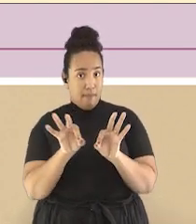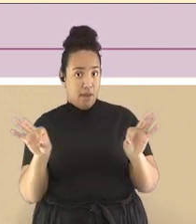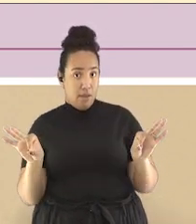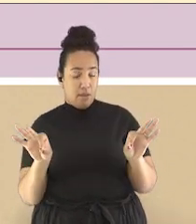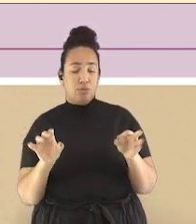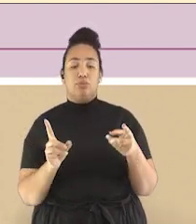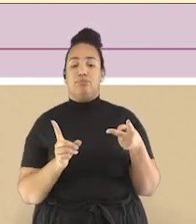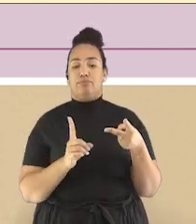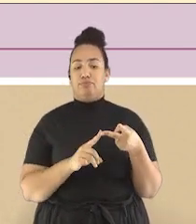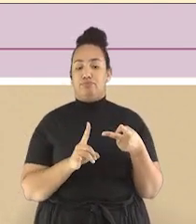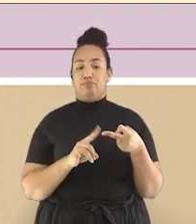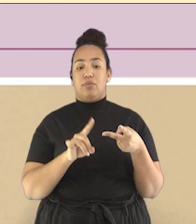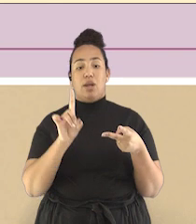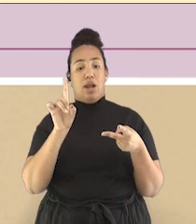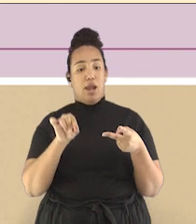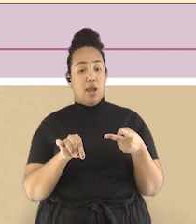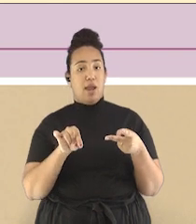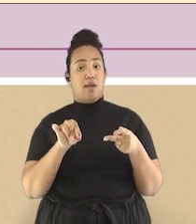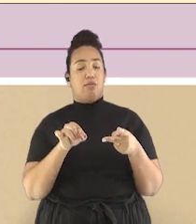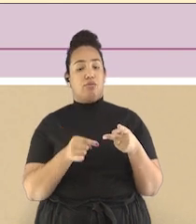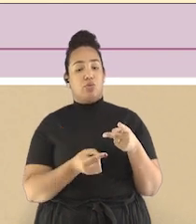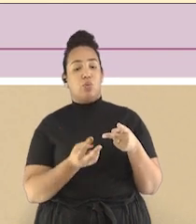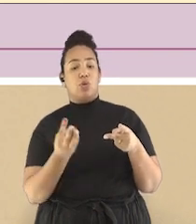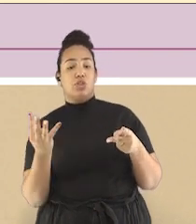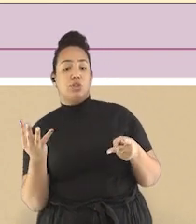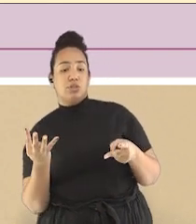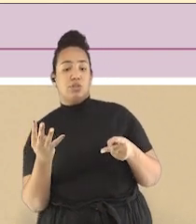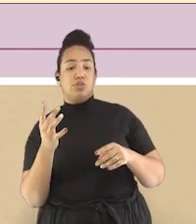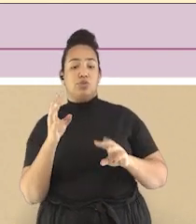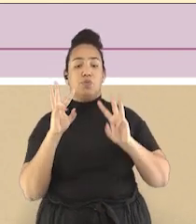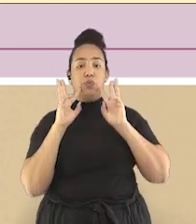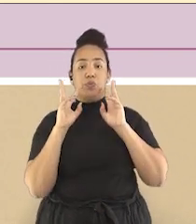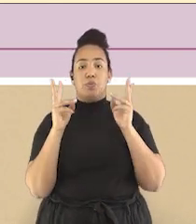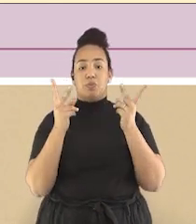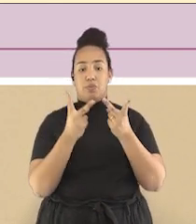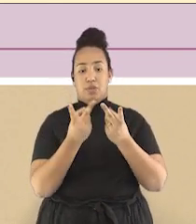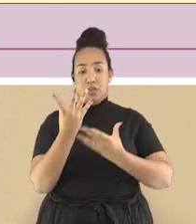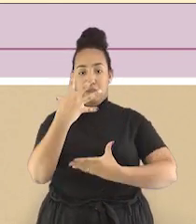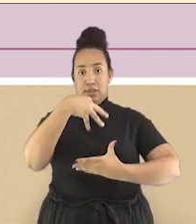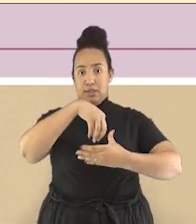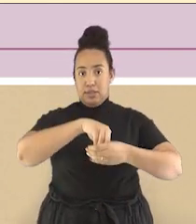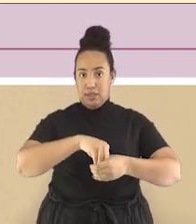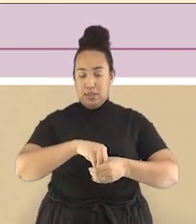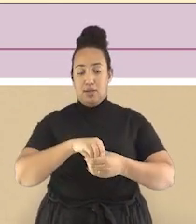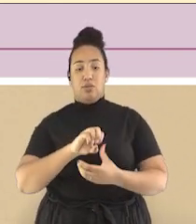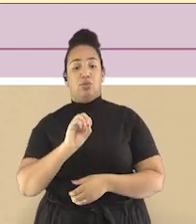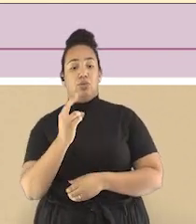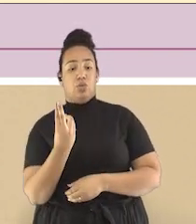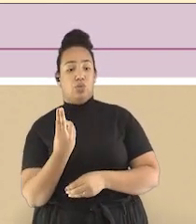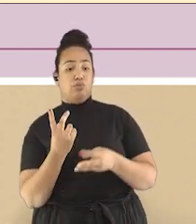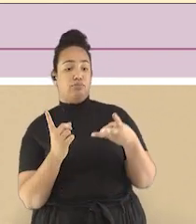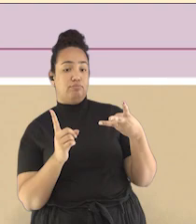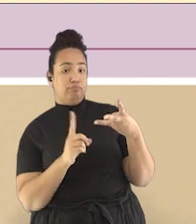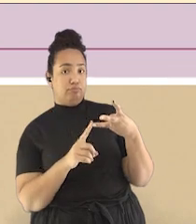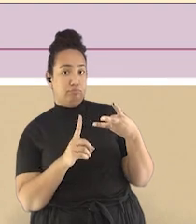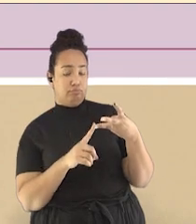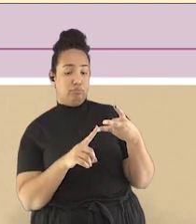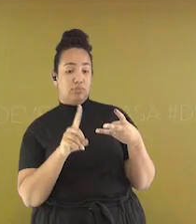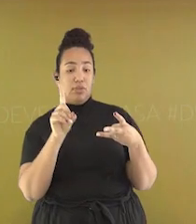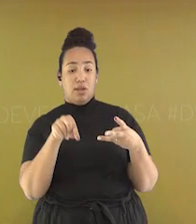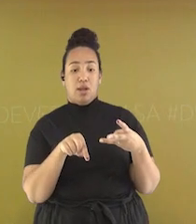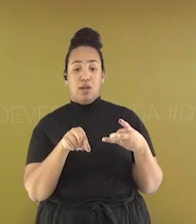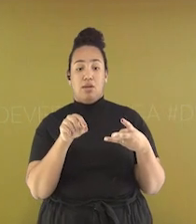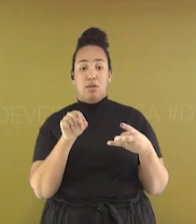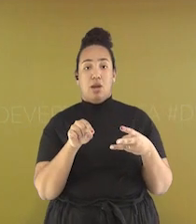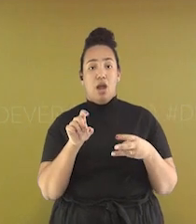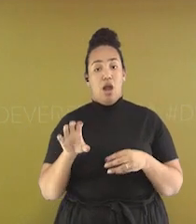que mede o comprimento da matéria. Letra B, é uma grandeza que mede a quantidade de matéria que compõe um corpo.